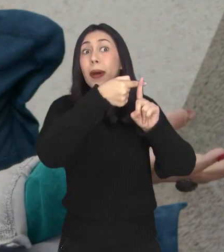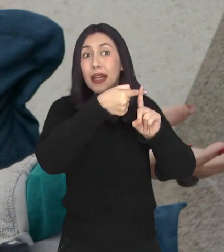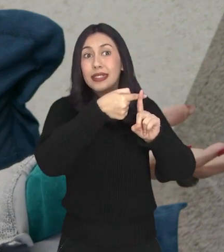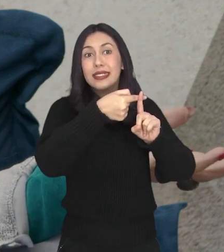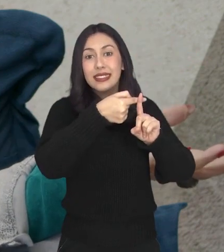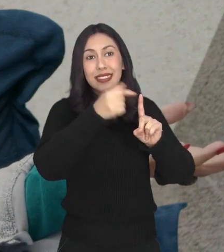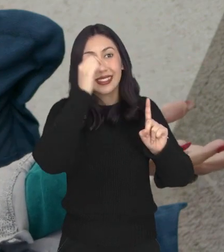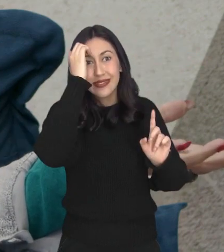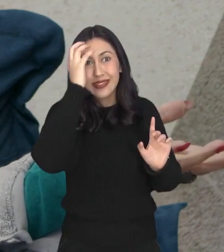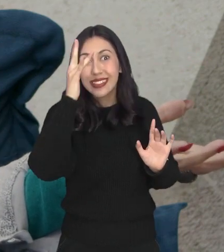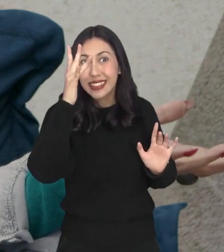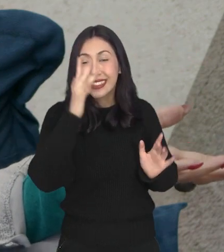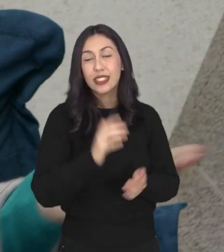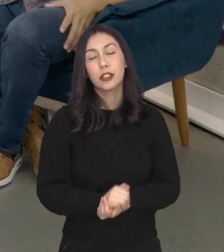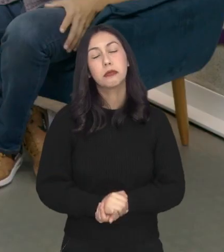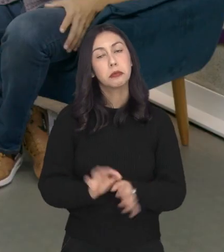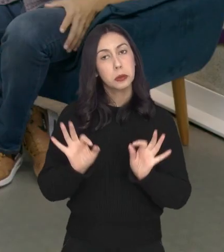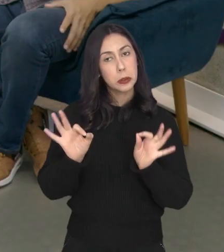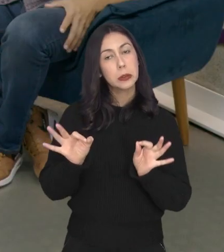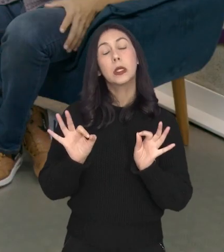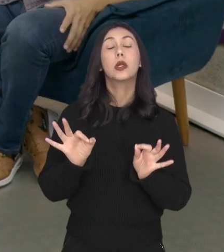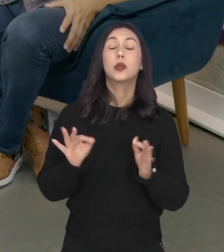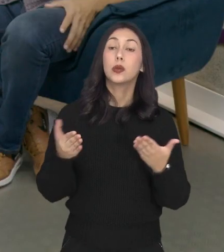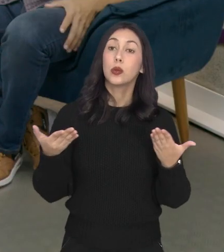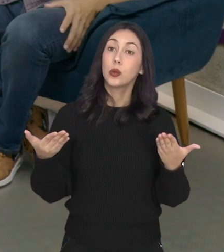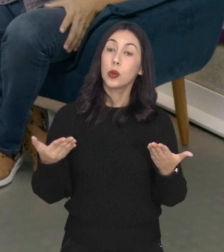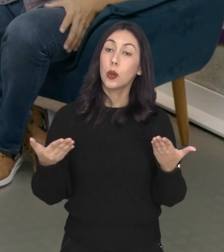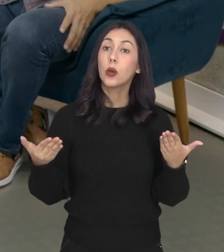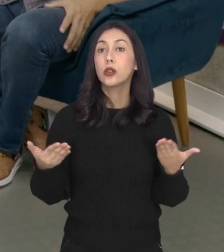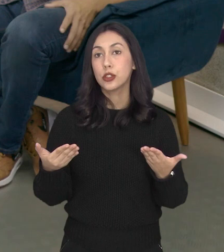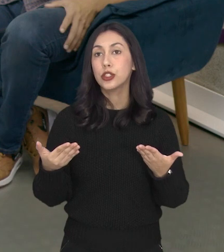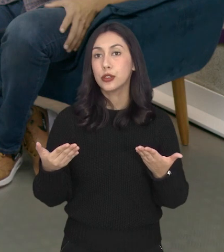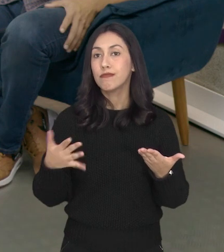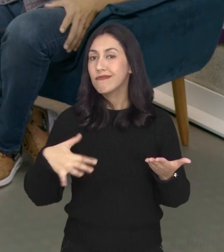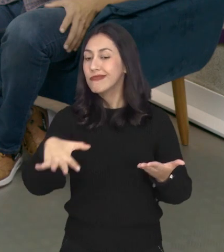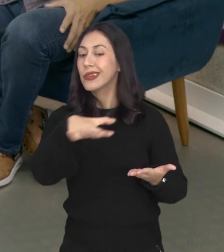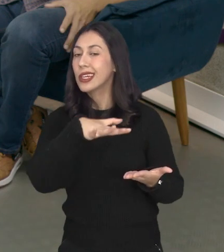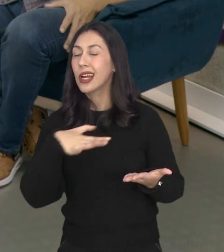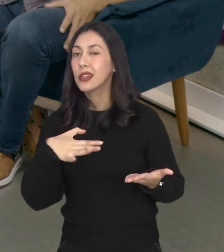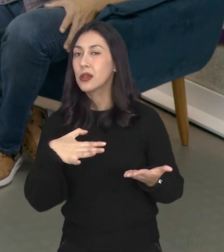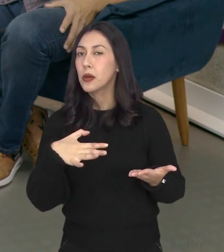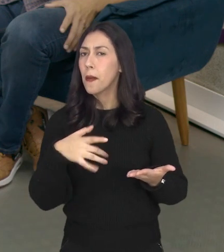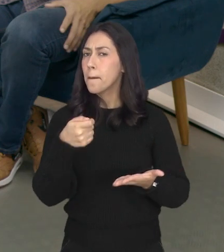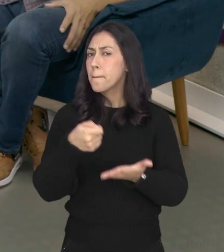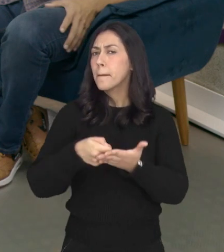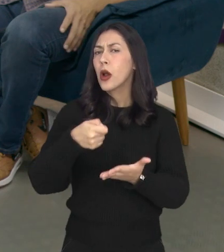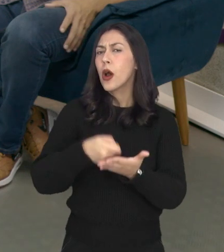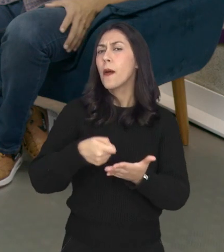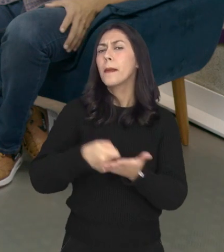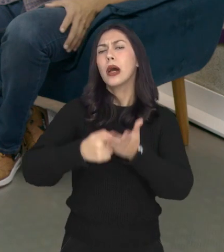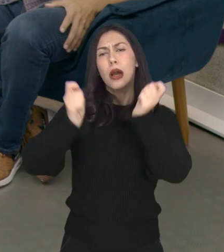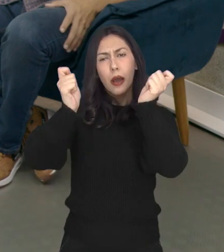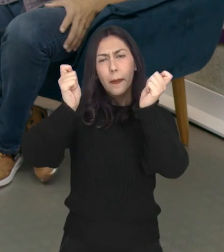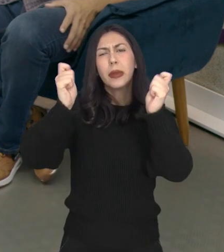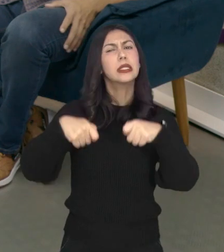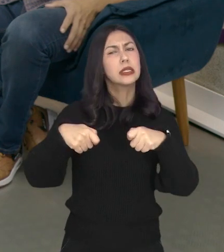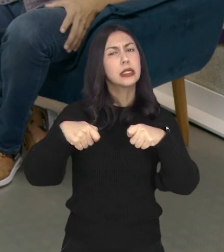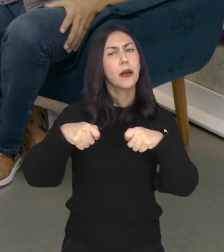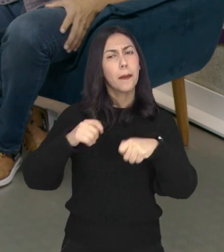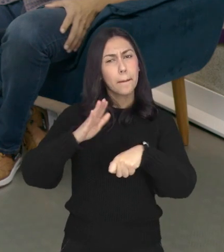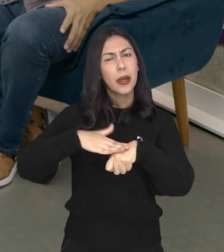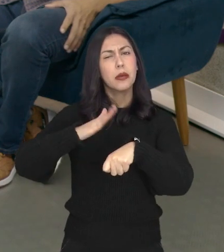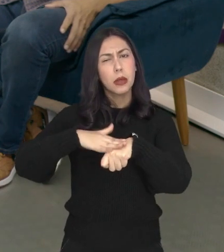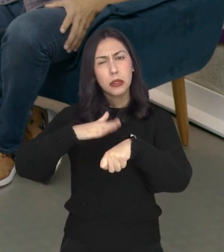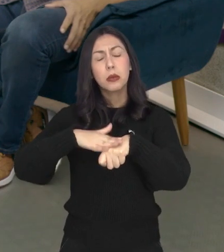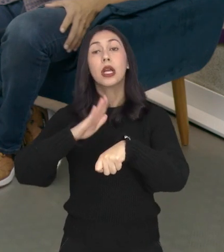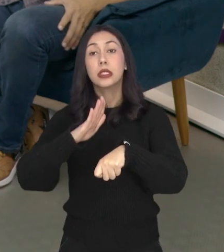educação física. Com certeza. Eu imagino. Com certeza. Acho que hoje o mercado pede isso, né? Pede que você esteja capacitado cada vez mais,